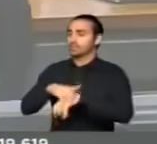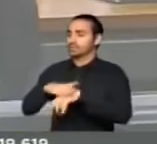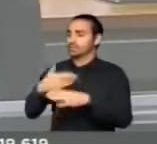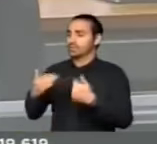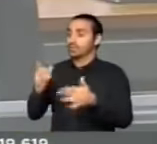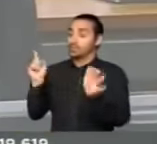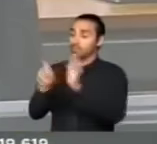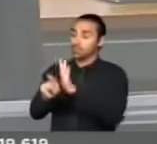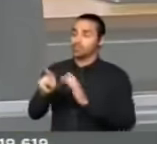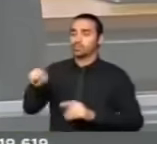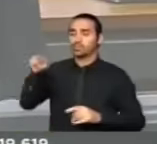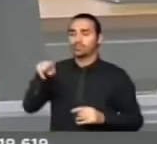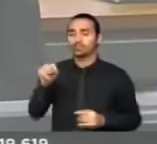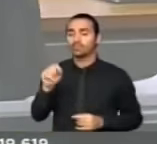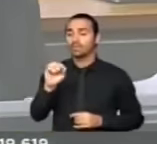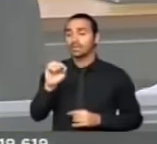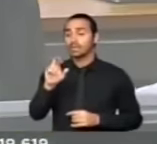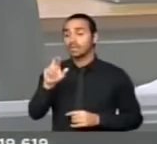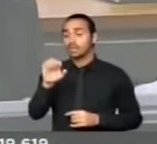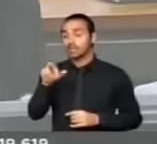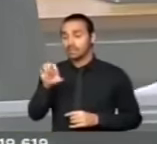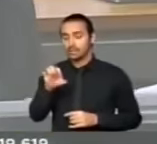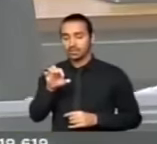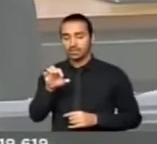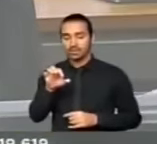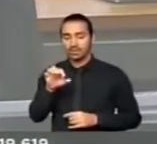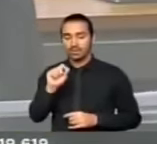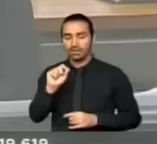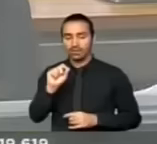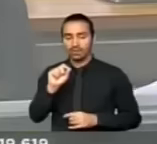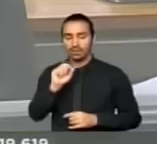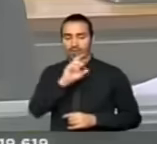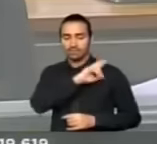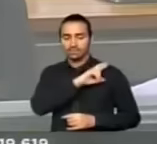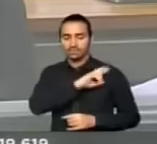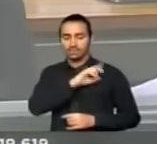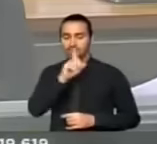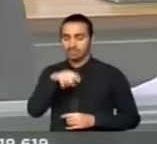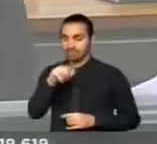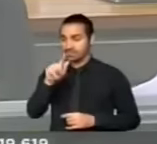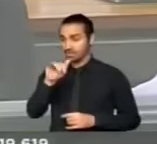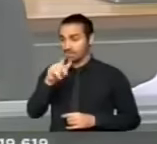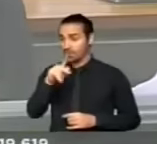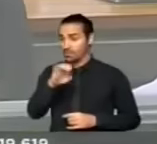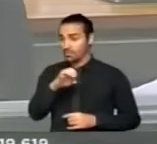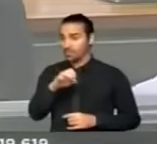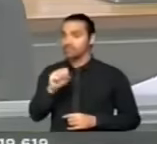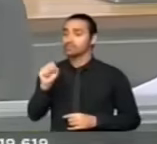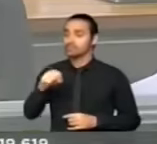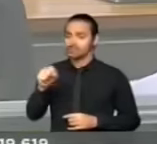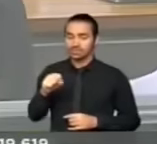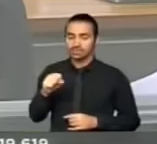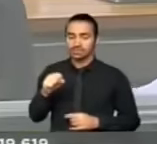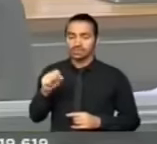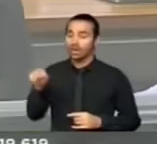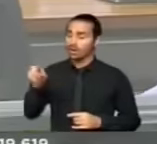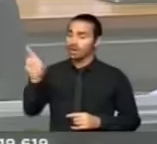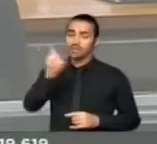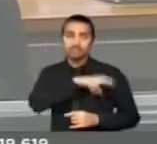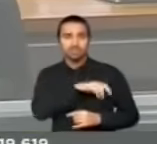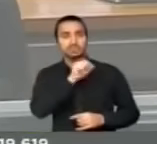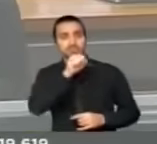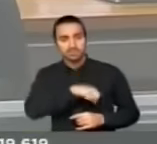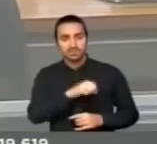perguntava, crime de responsabilidade é golpe? É óbvio, o ministro falava o quê? Crime de responsabilidade